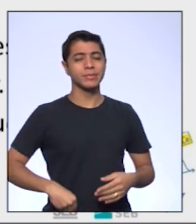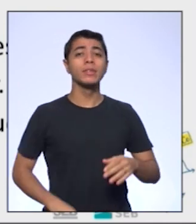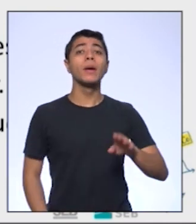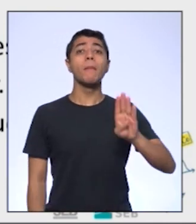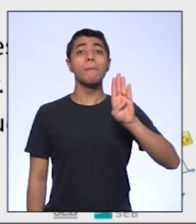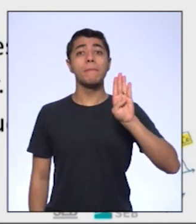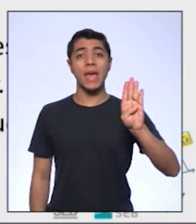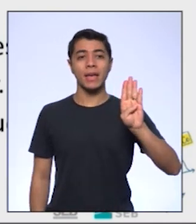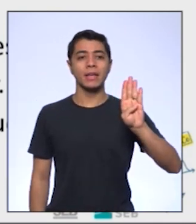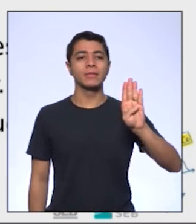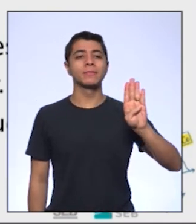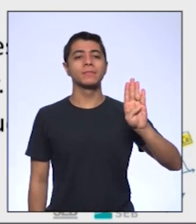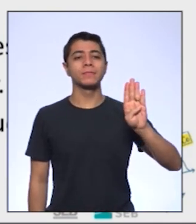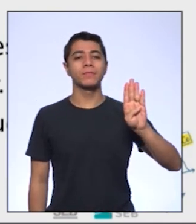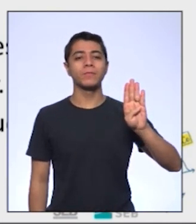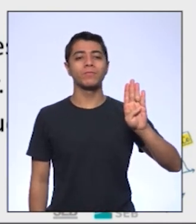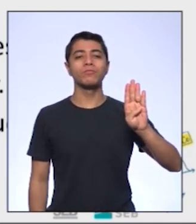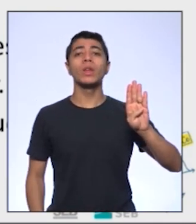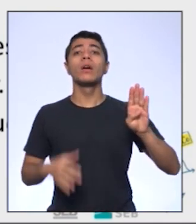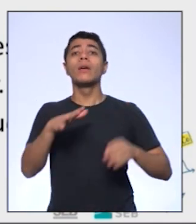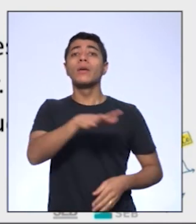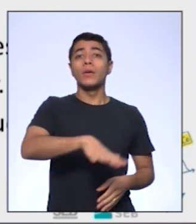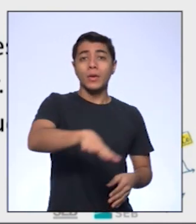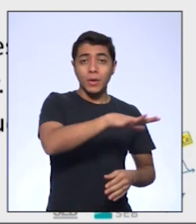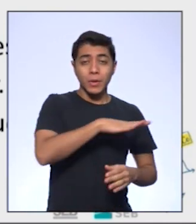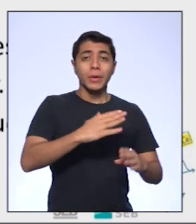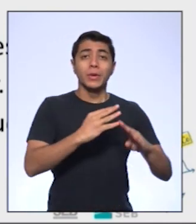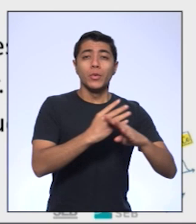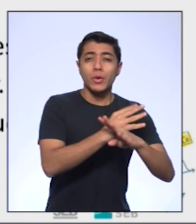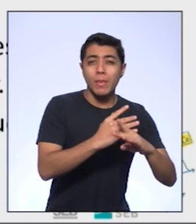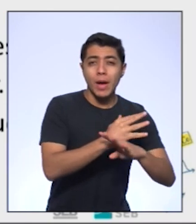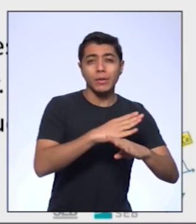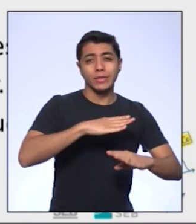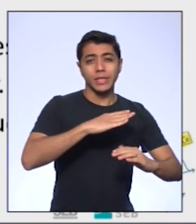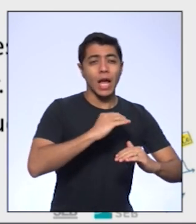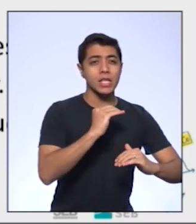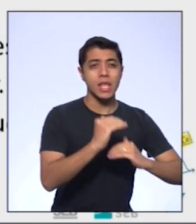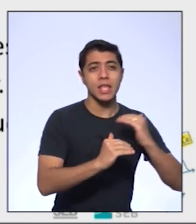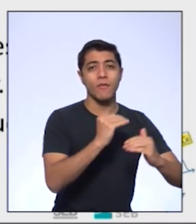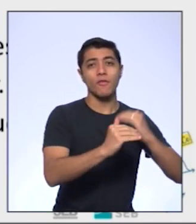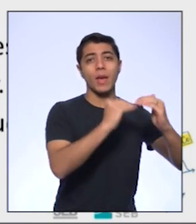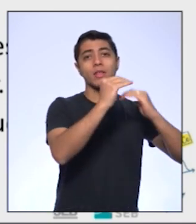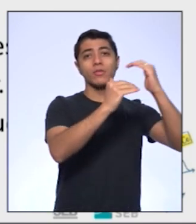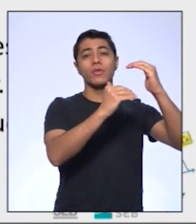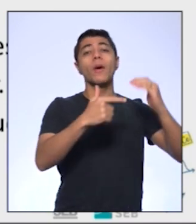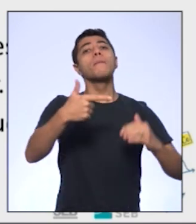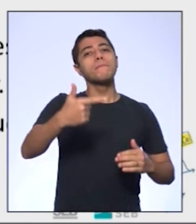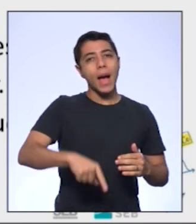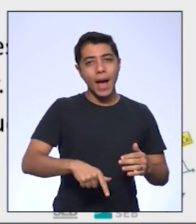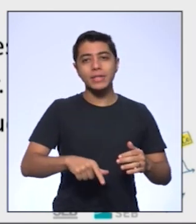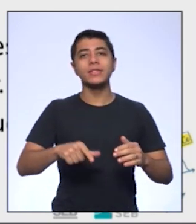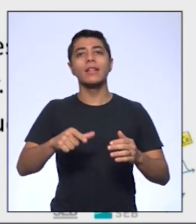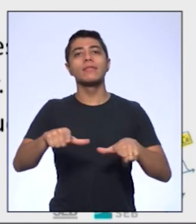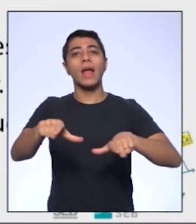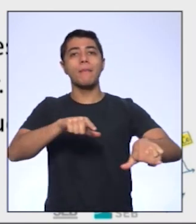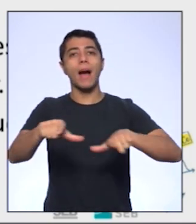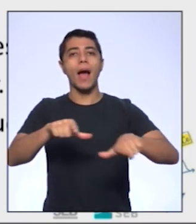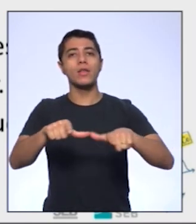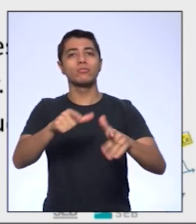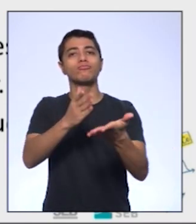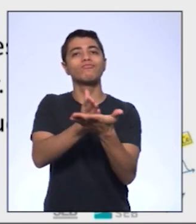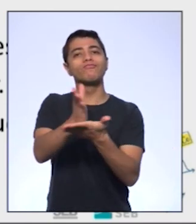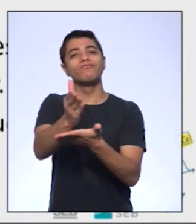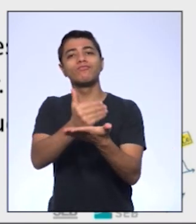B. Relação entre desenvolvimento urbano e divisão de trabalho. Quanto mais a cidade se